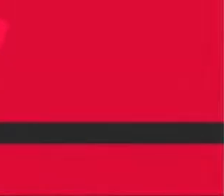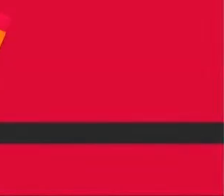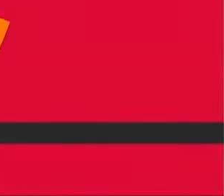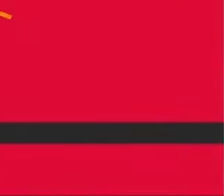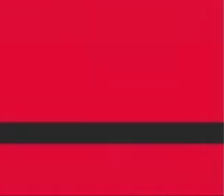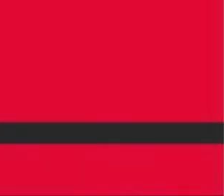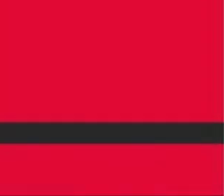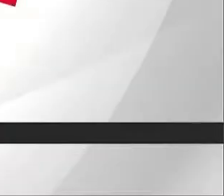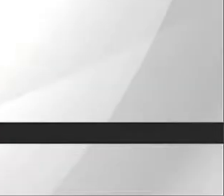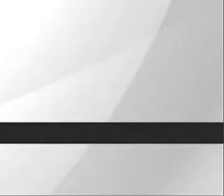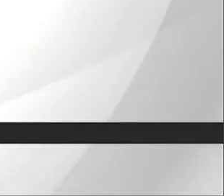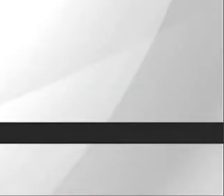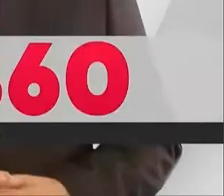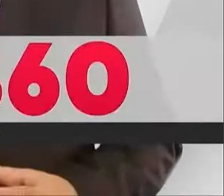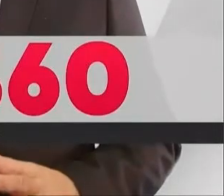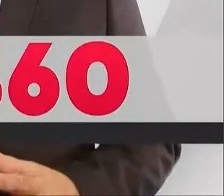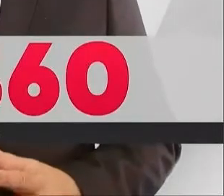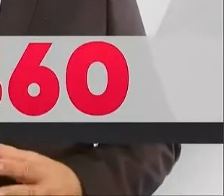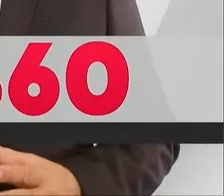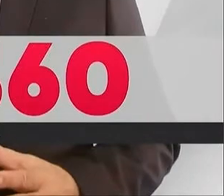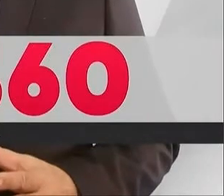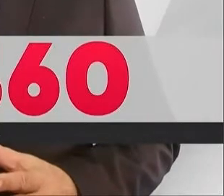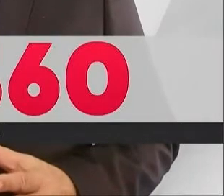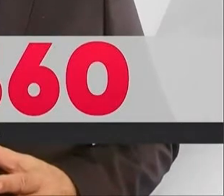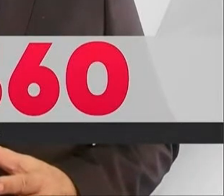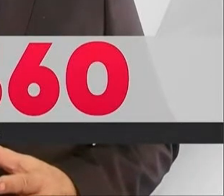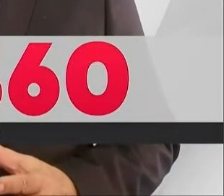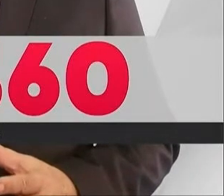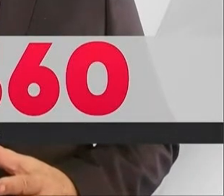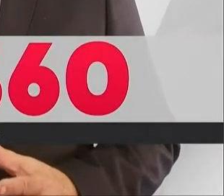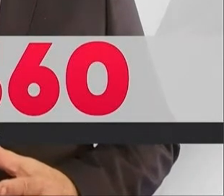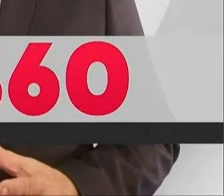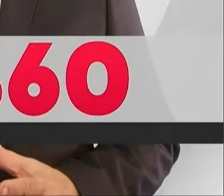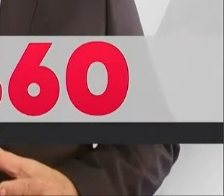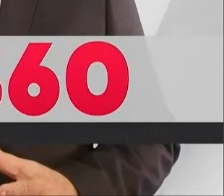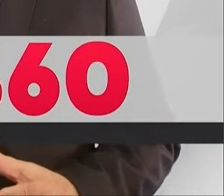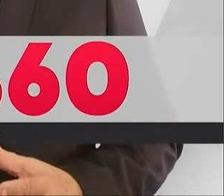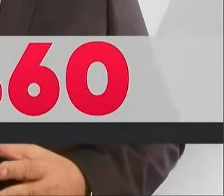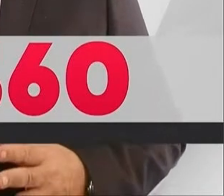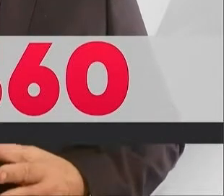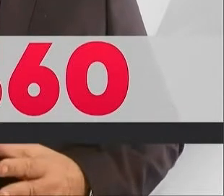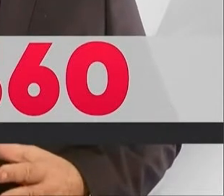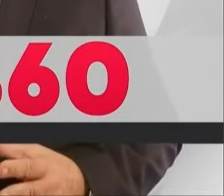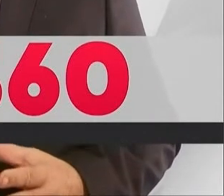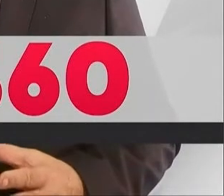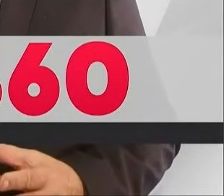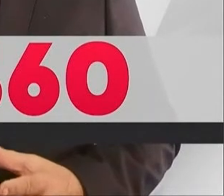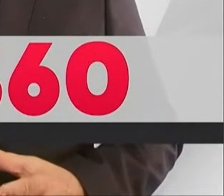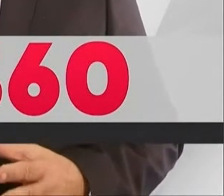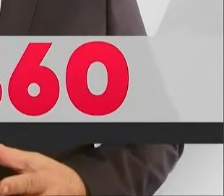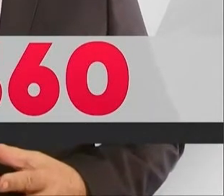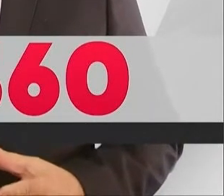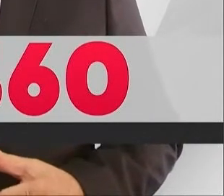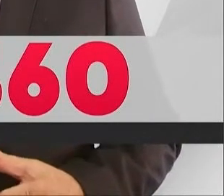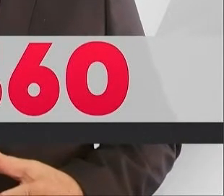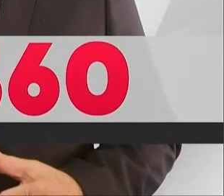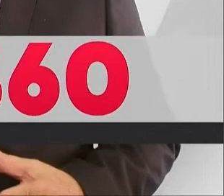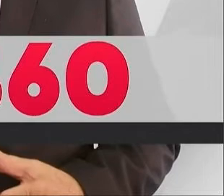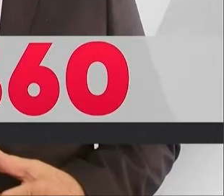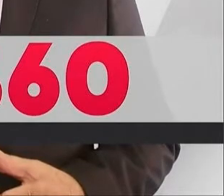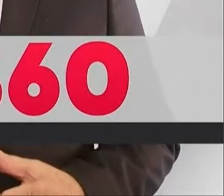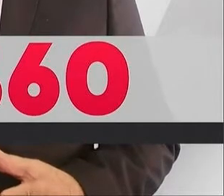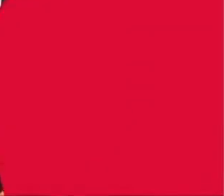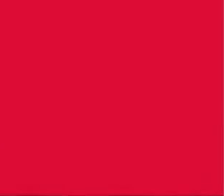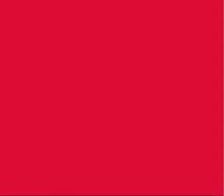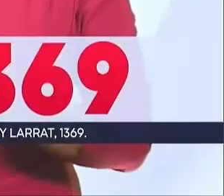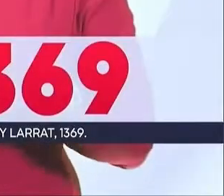Federação Brasil da Esperança. Quero levar meus 20 anos de experiência como parlamentar a Brasília para ajudar o presidente Lula a reconstruir o Brasil.